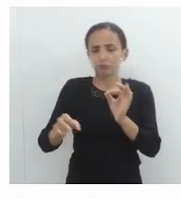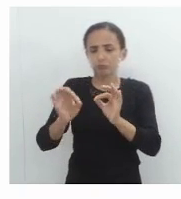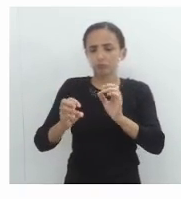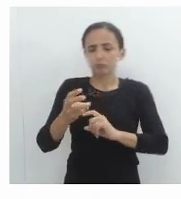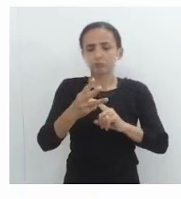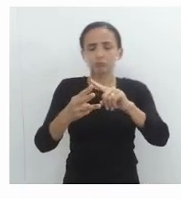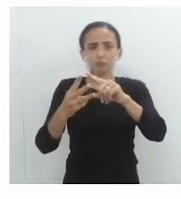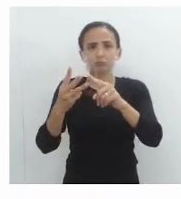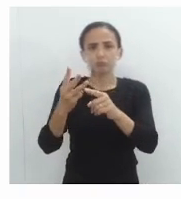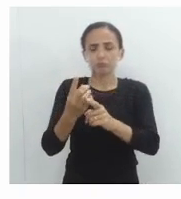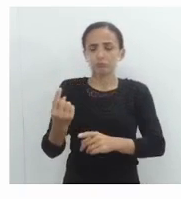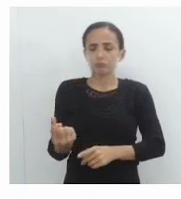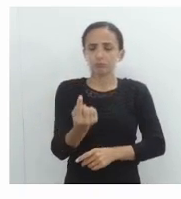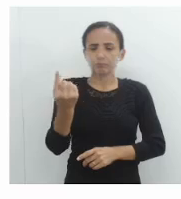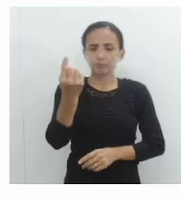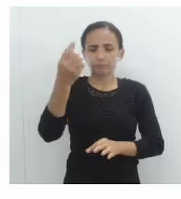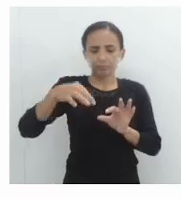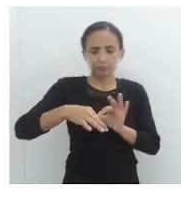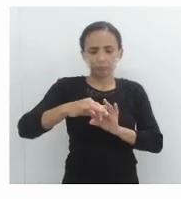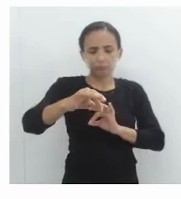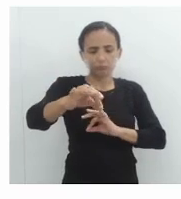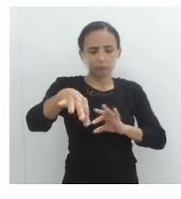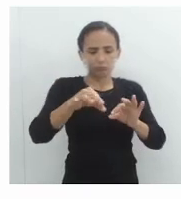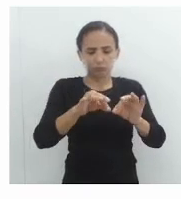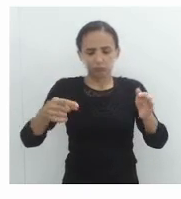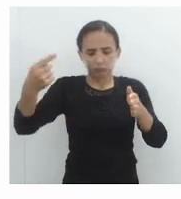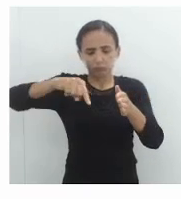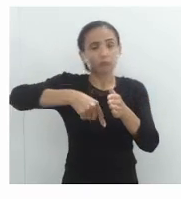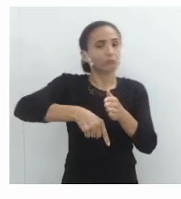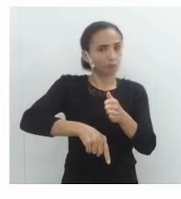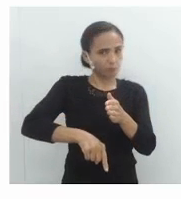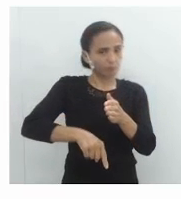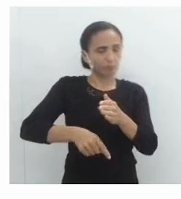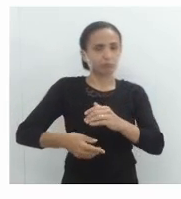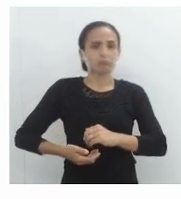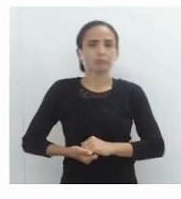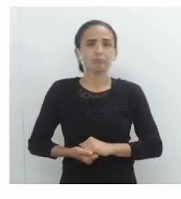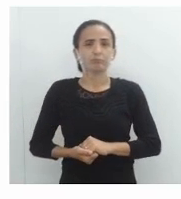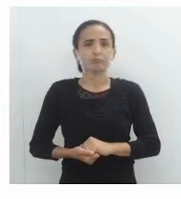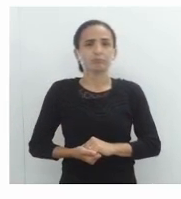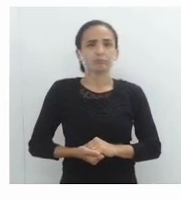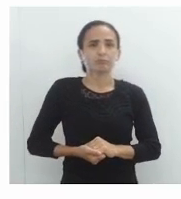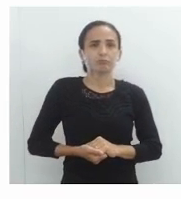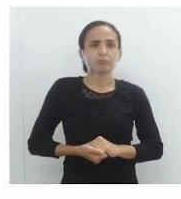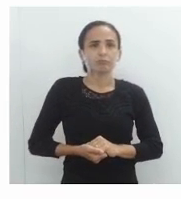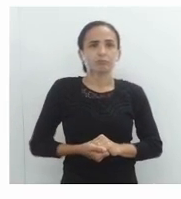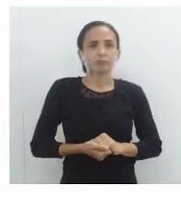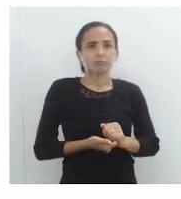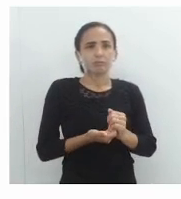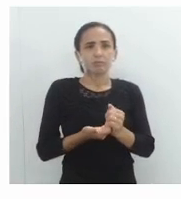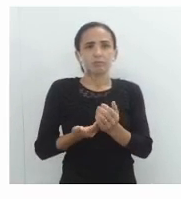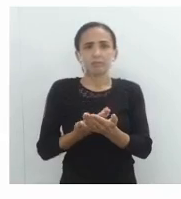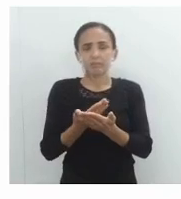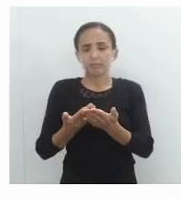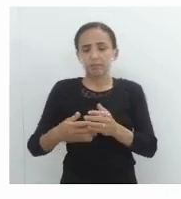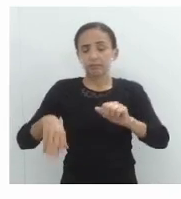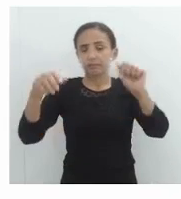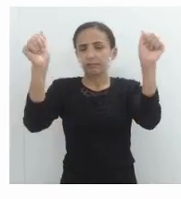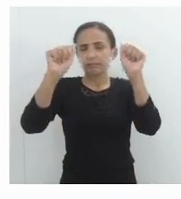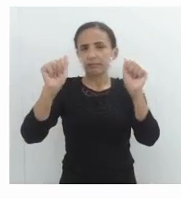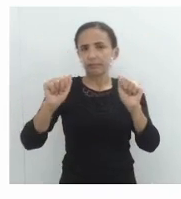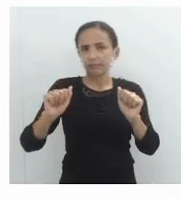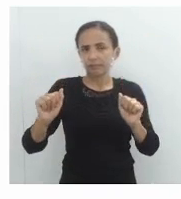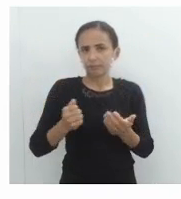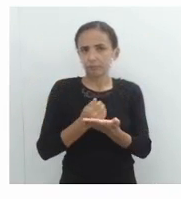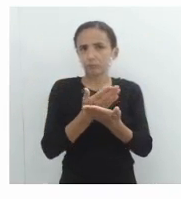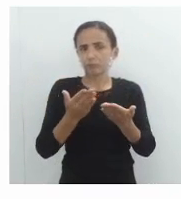dimensões, que é a altura, a largura e a profundidade. A arte tridimensional é composta por uma grande